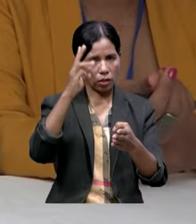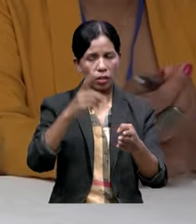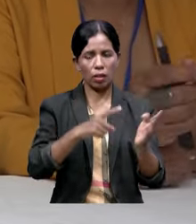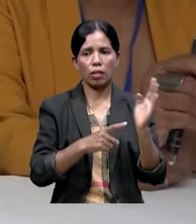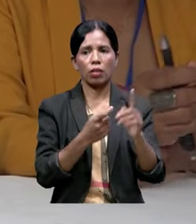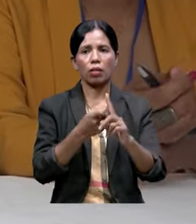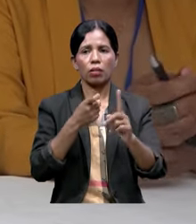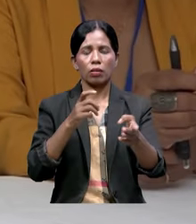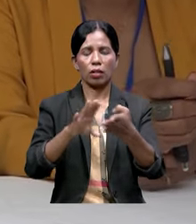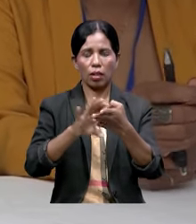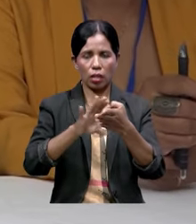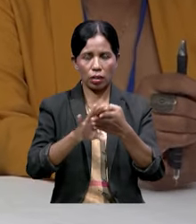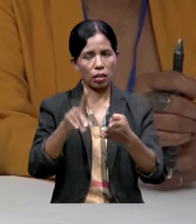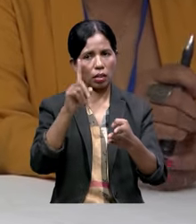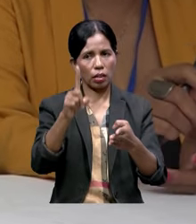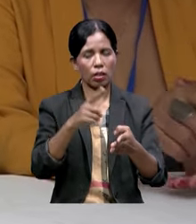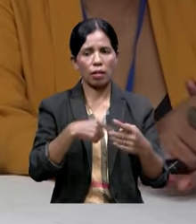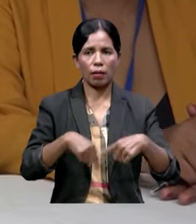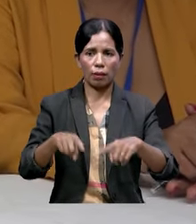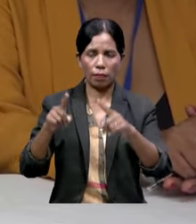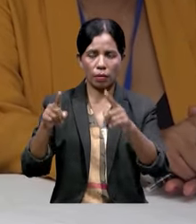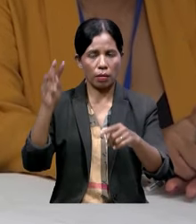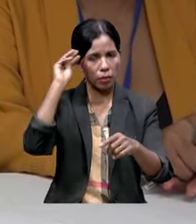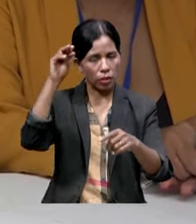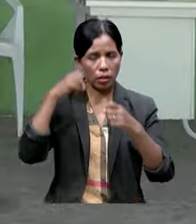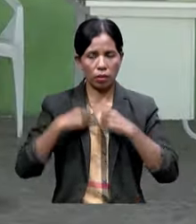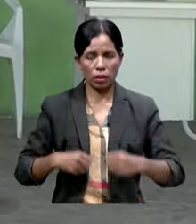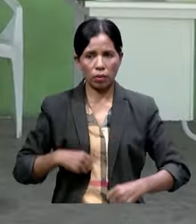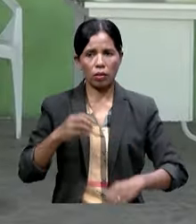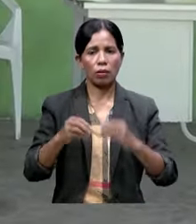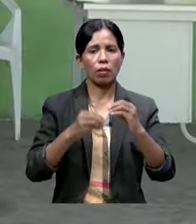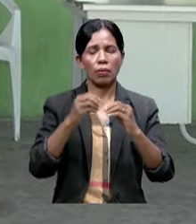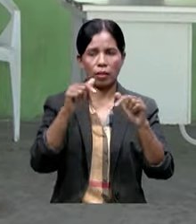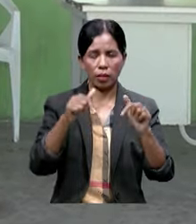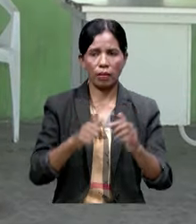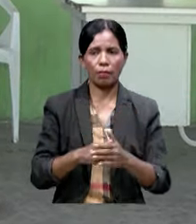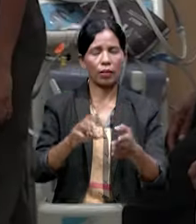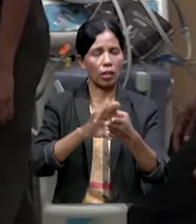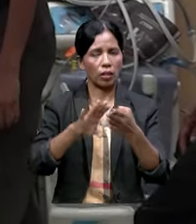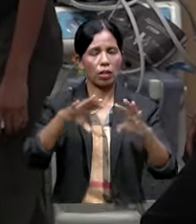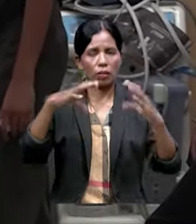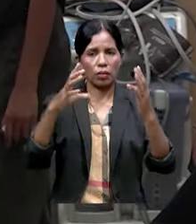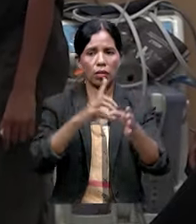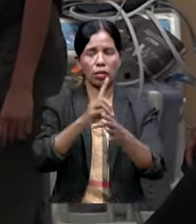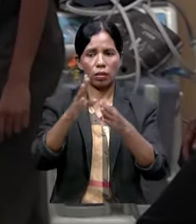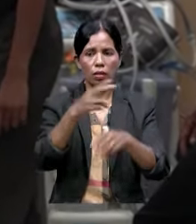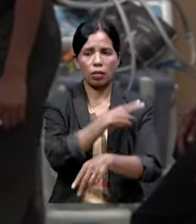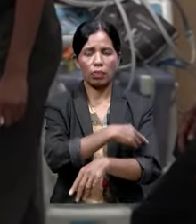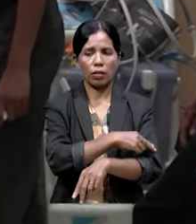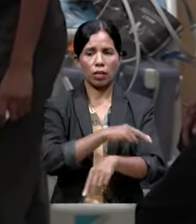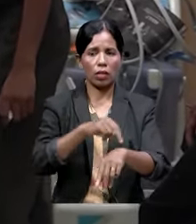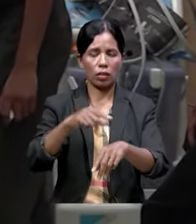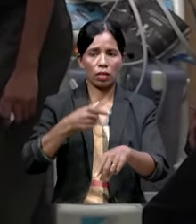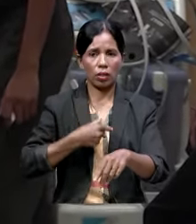Li o sinota protesto, ou uma ba, a Ministério da Saúde, quando vai dar. Carta circular nebe Conselho Diretivo Hospital Nacional Guido